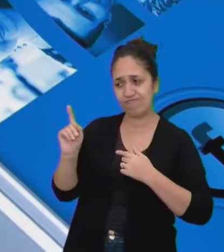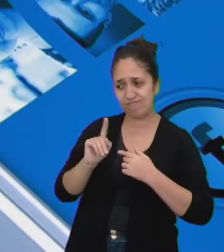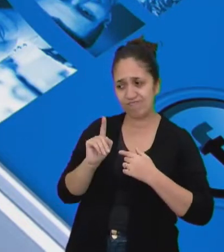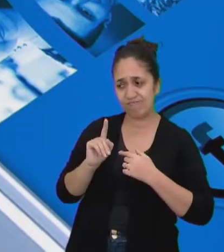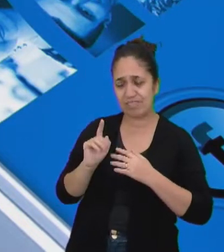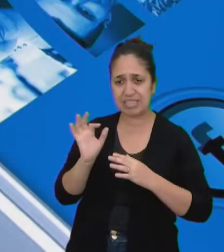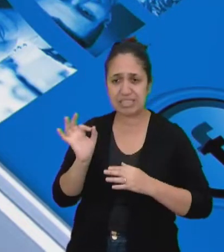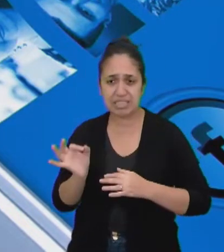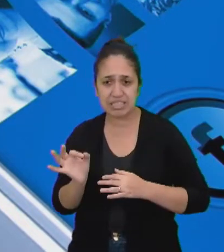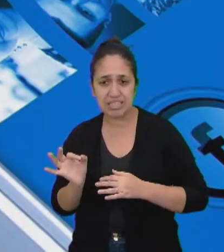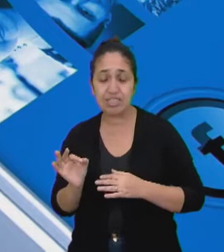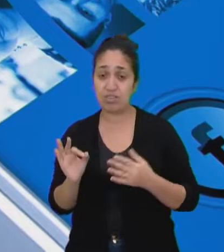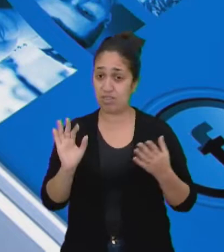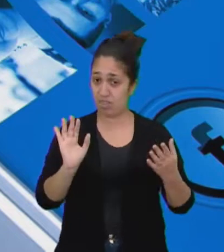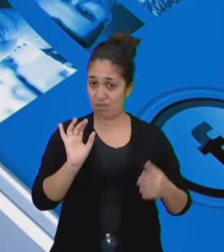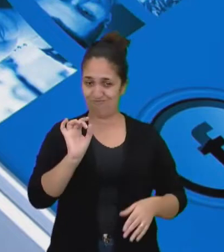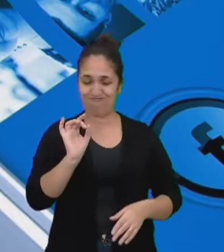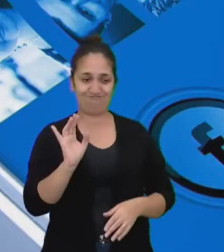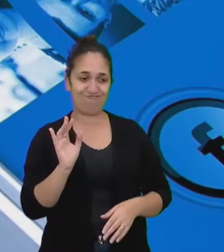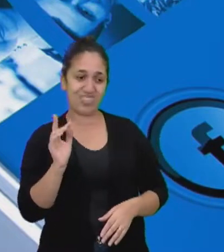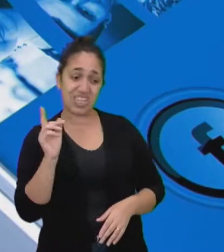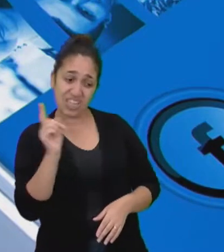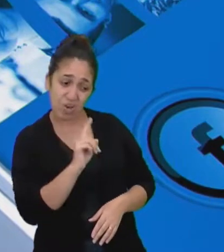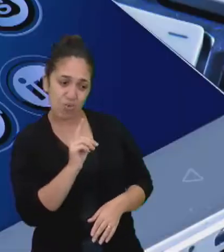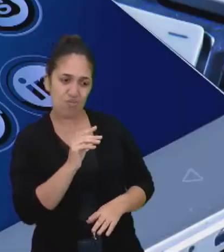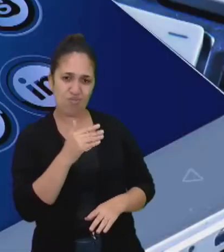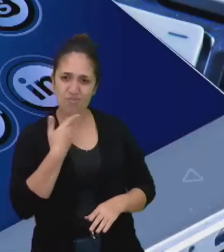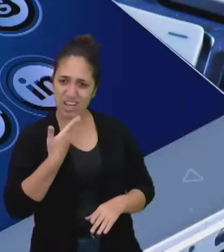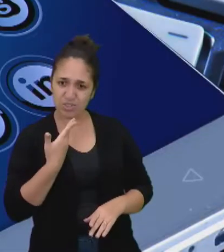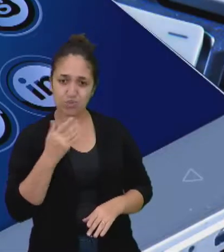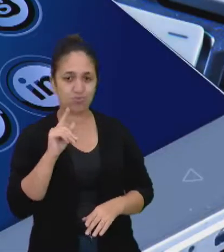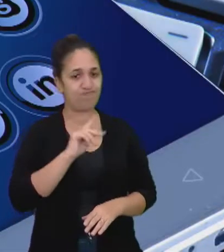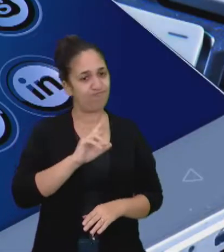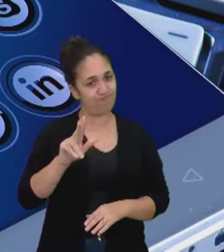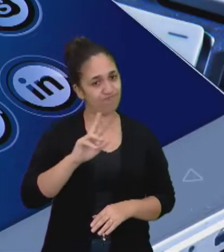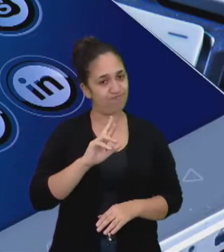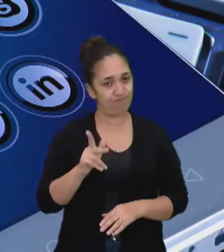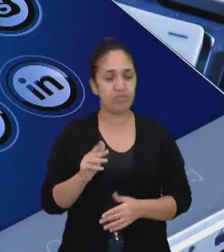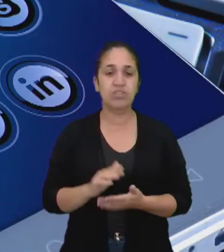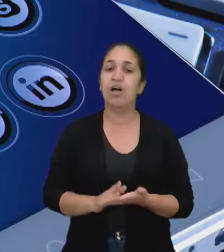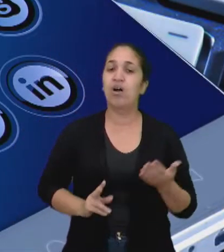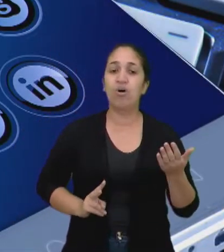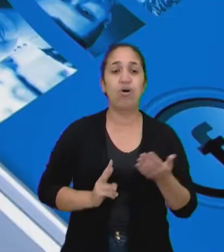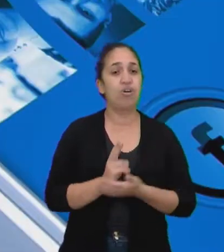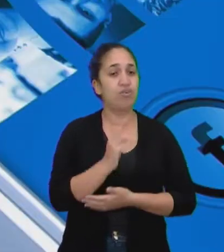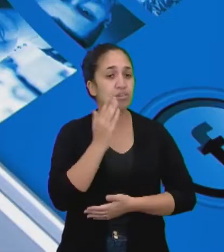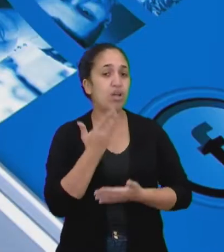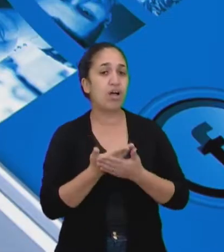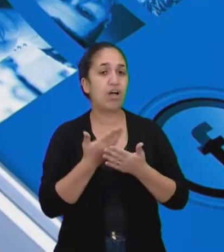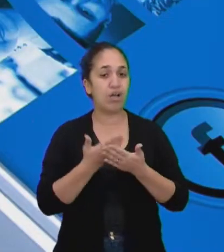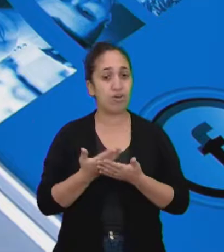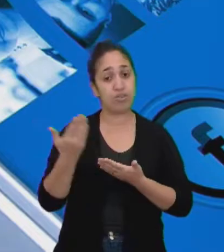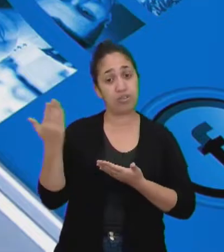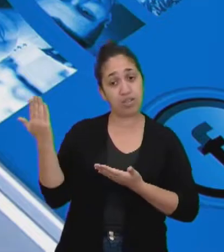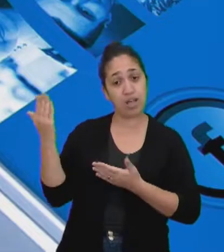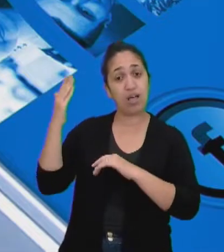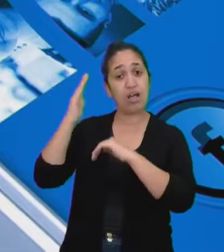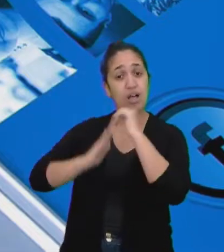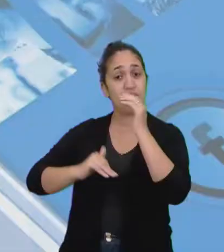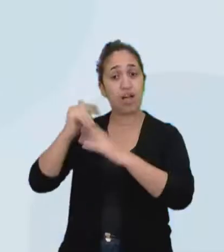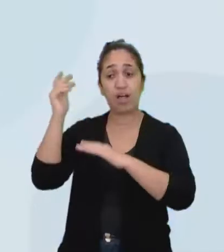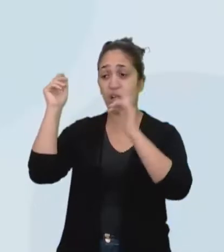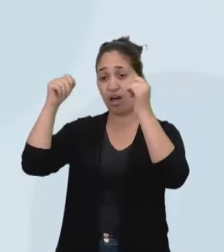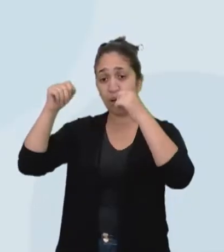consciente? Porque o dizer não é fácil, né, Pro Fernando? Não mesmo. E continuando a nossa aula, nós temos aí as competências e